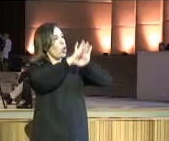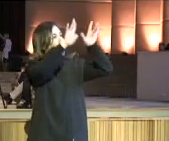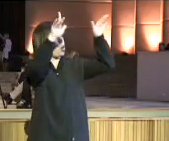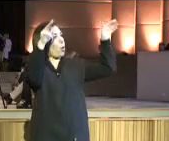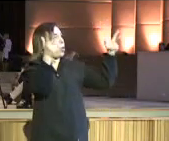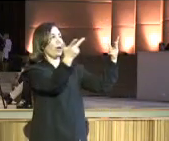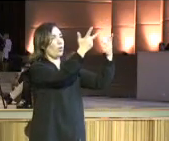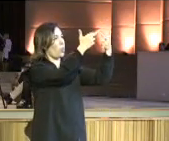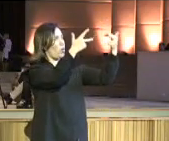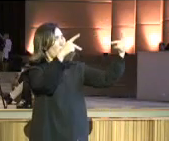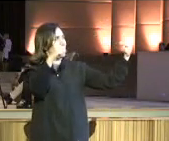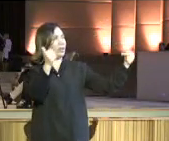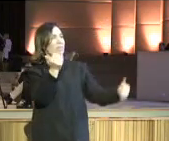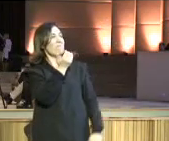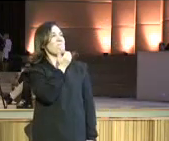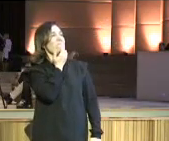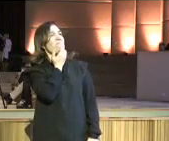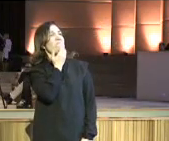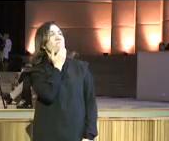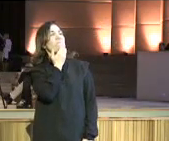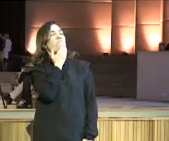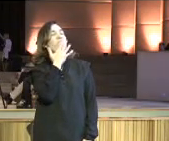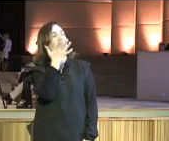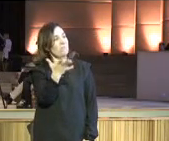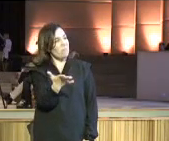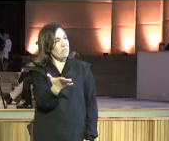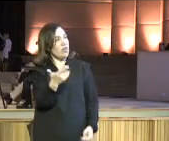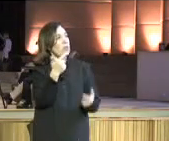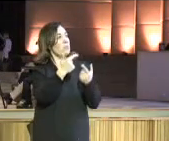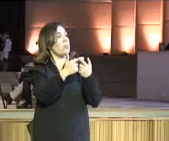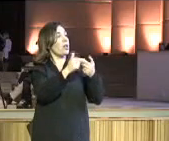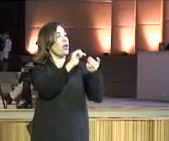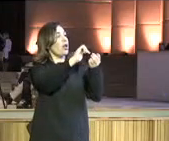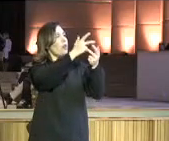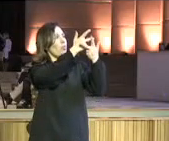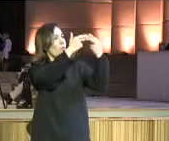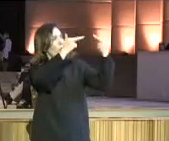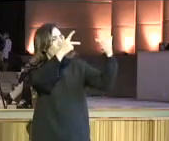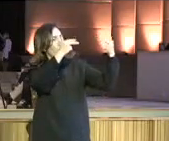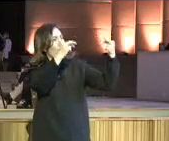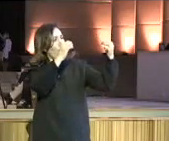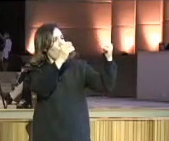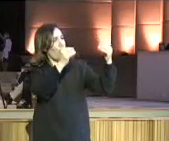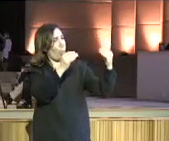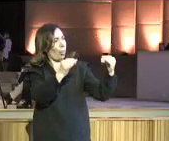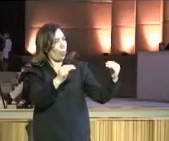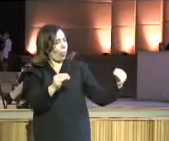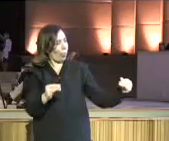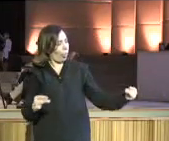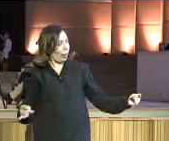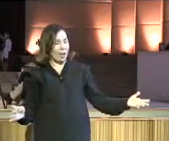nada, pois assim como ela vem, ela vai.